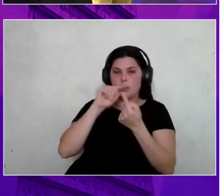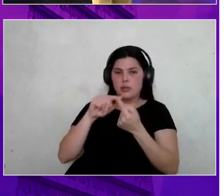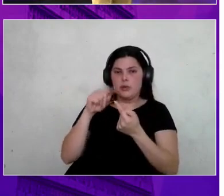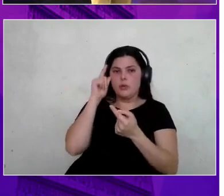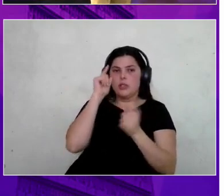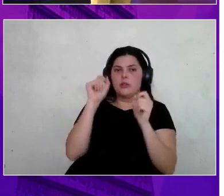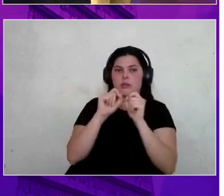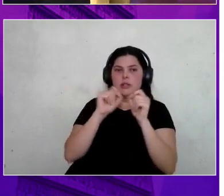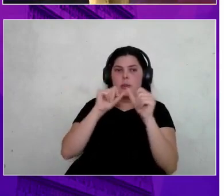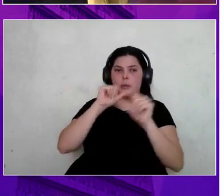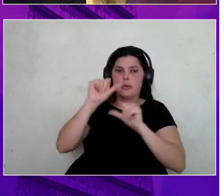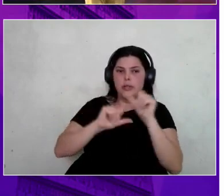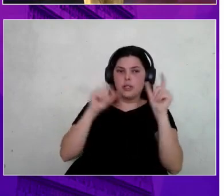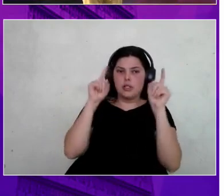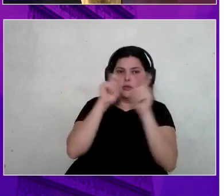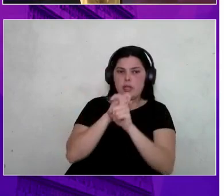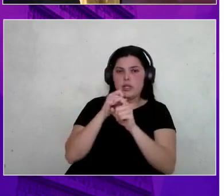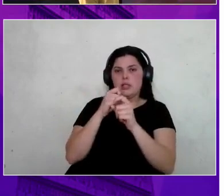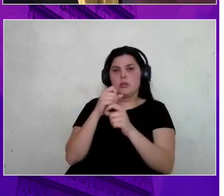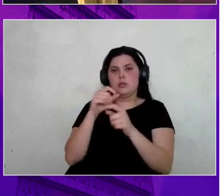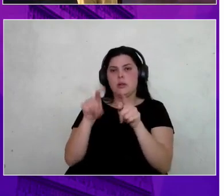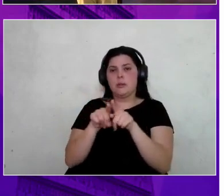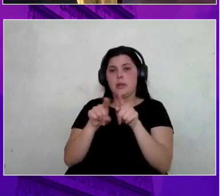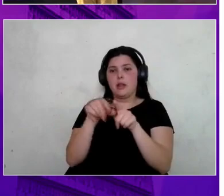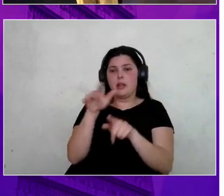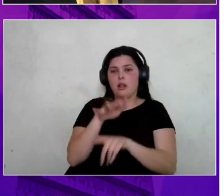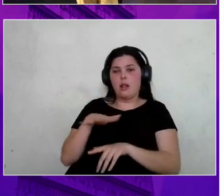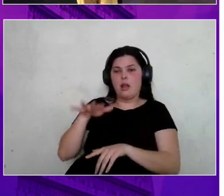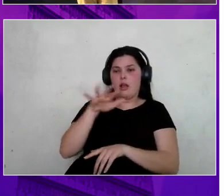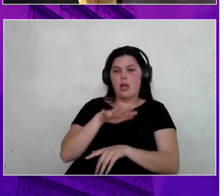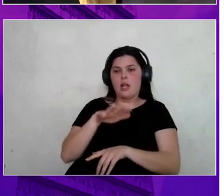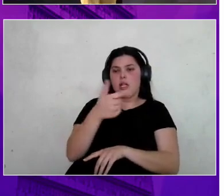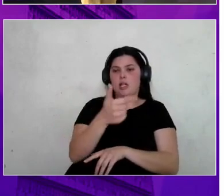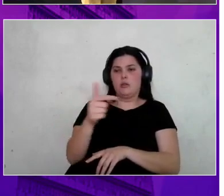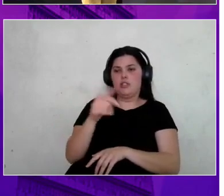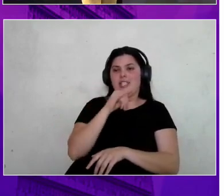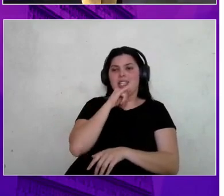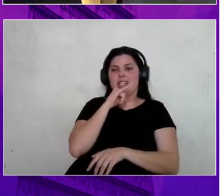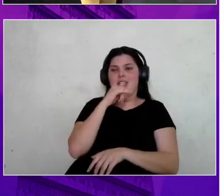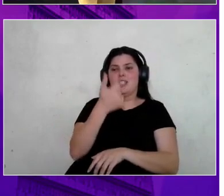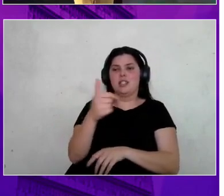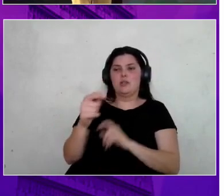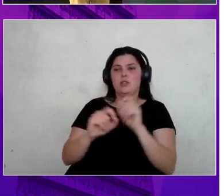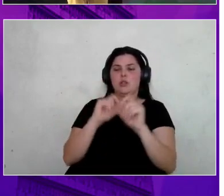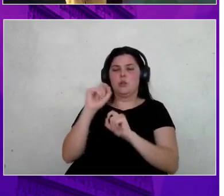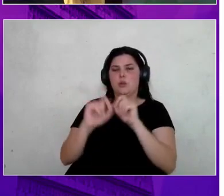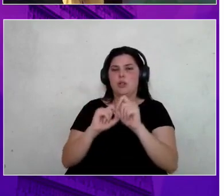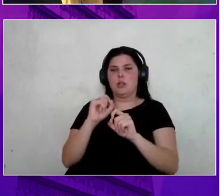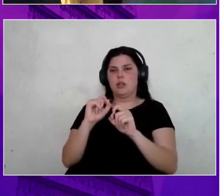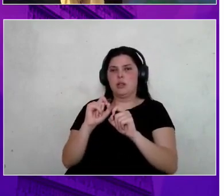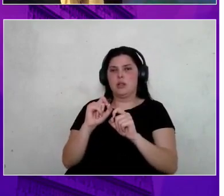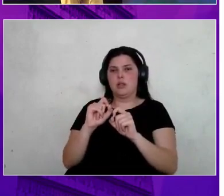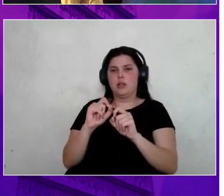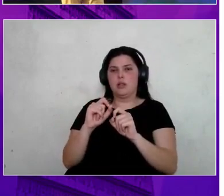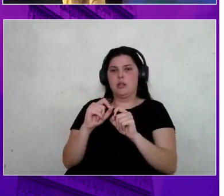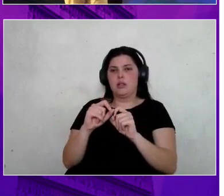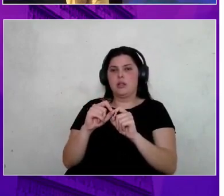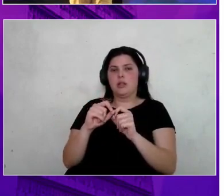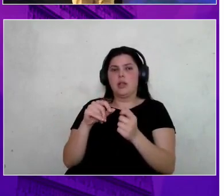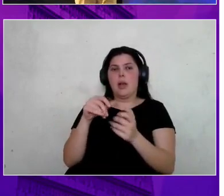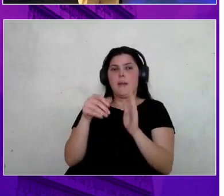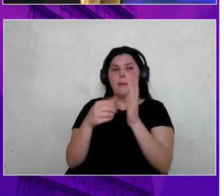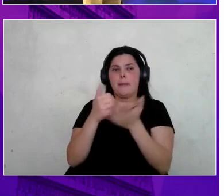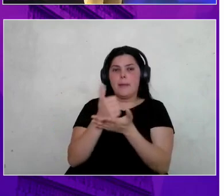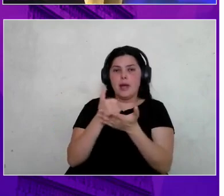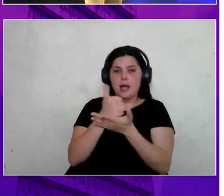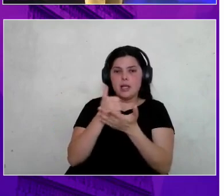alteração, de fazer um deploy, né, naquele cenário onde não tinham testes, onde a aplicação estava baseada em Store Procedure,